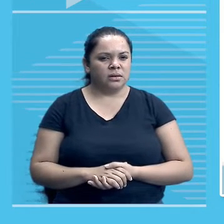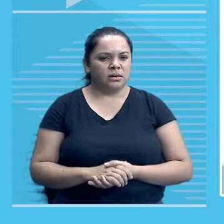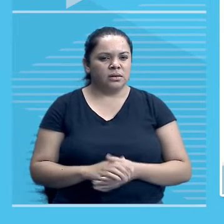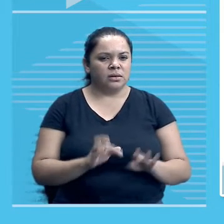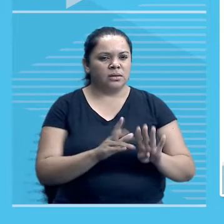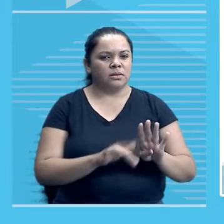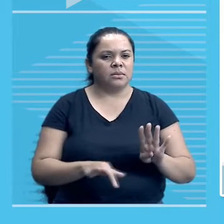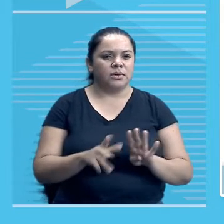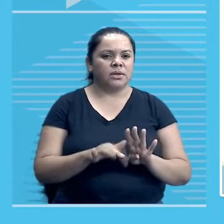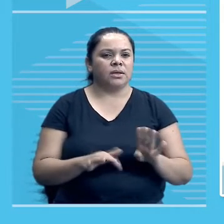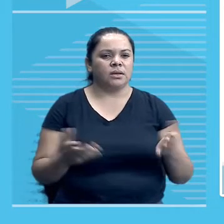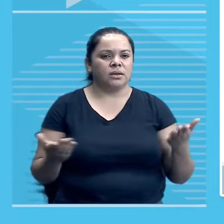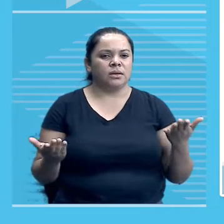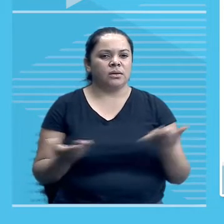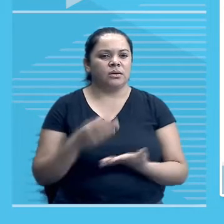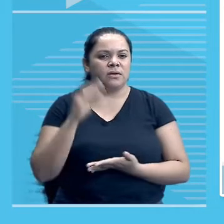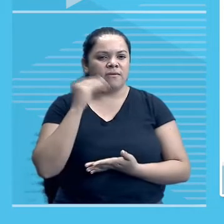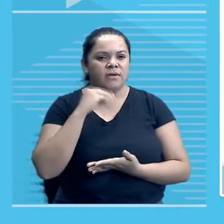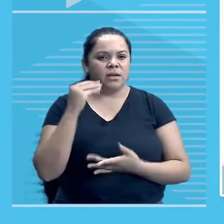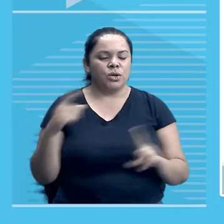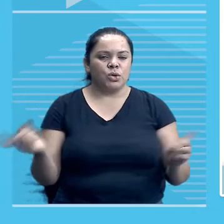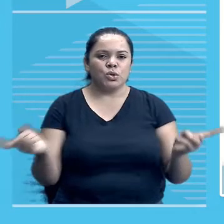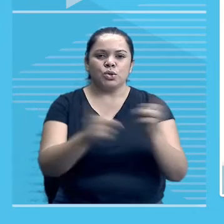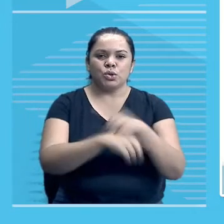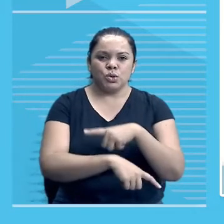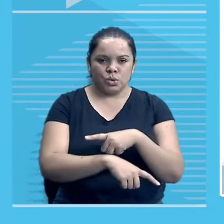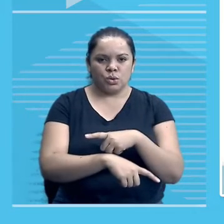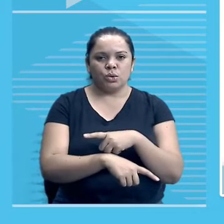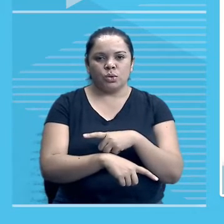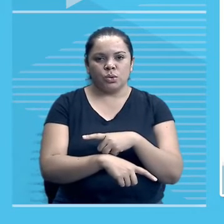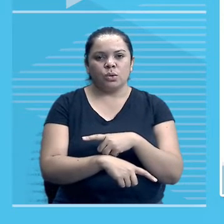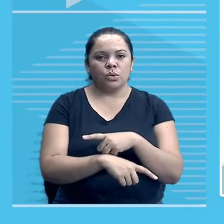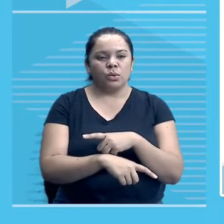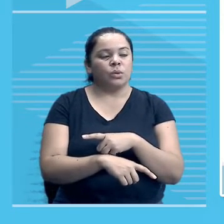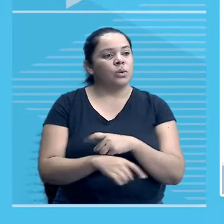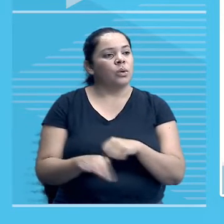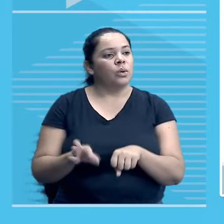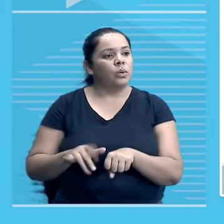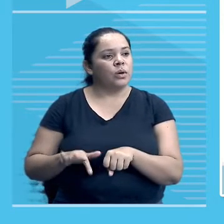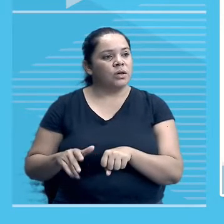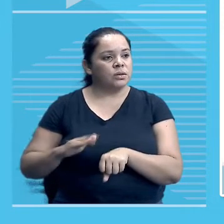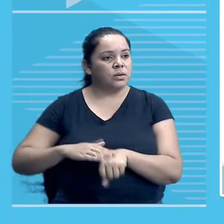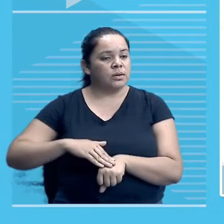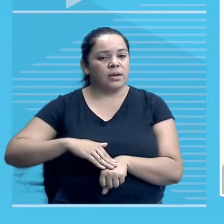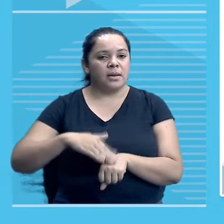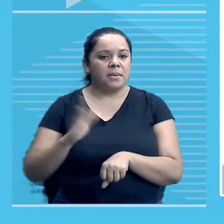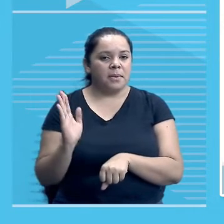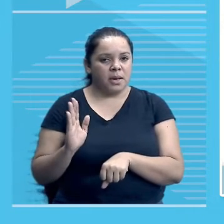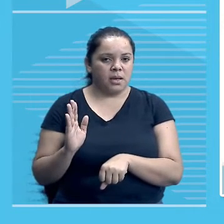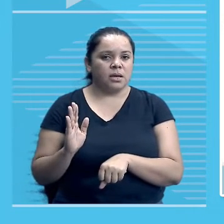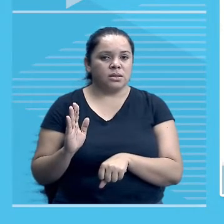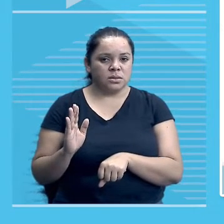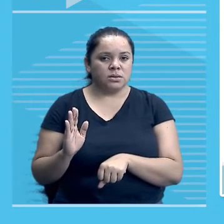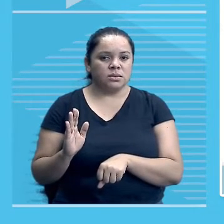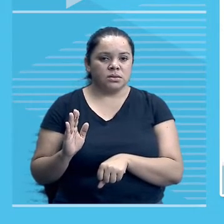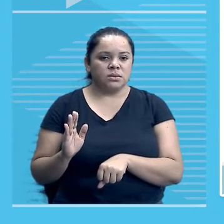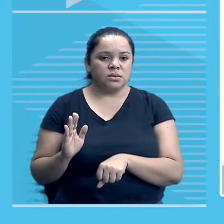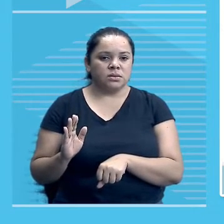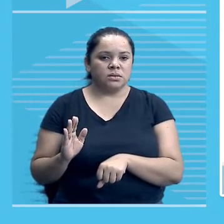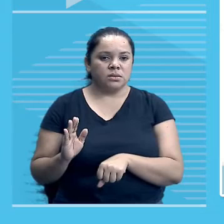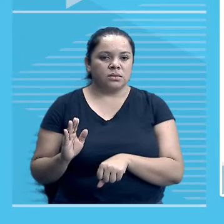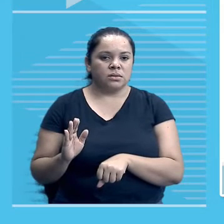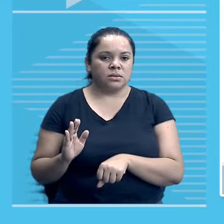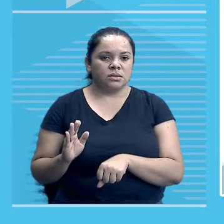o ácido forte, aí vai prevalecer o ácido, certo? Sal de caráter ácido é o